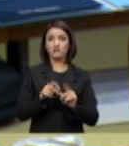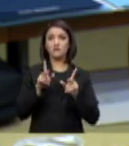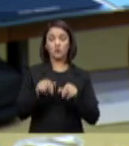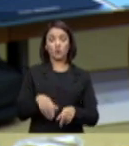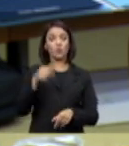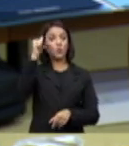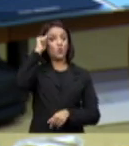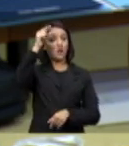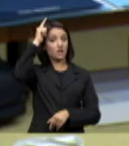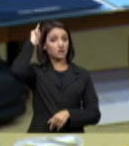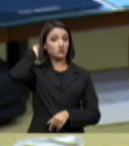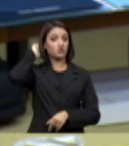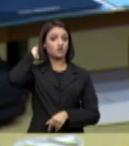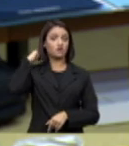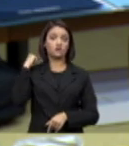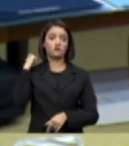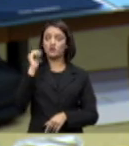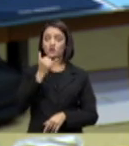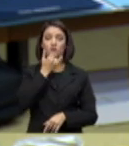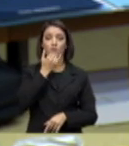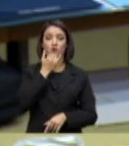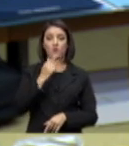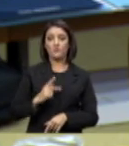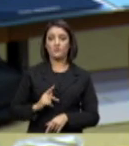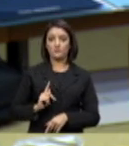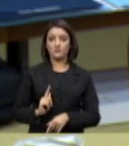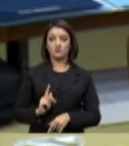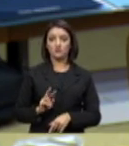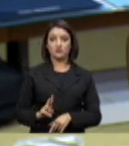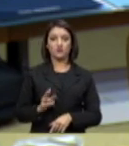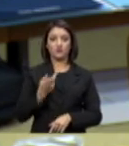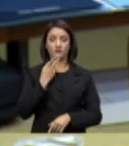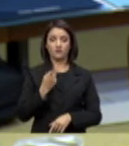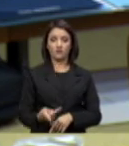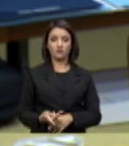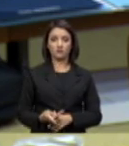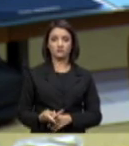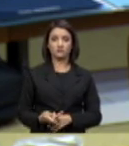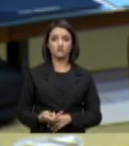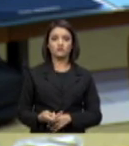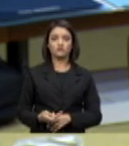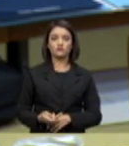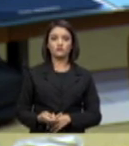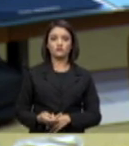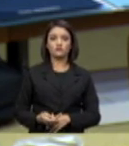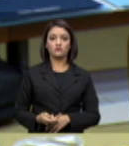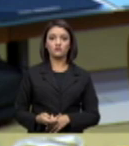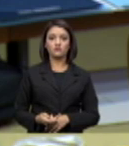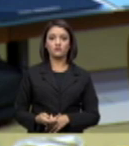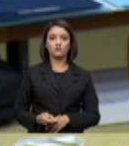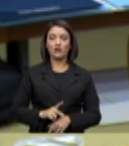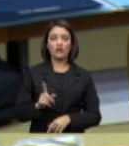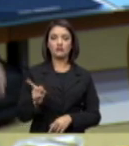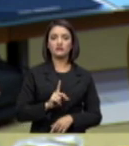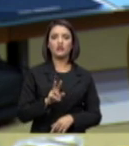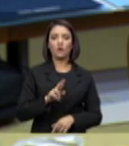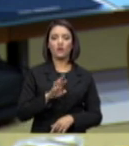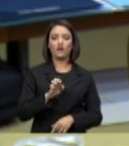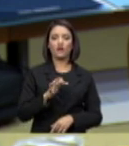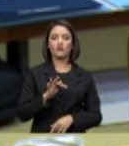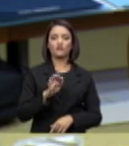a certeza que o eminente procurador a que a essa altura não representar significa tá certeza